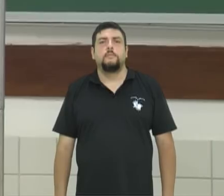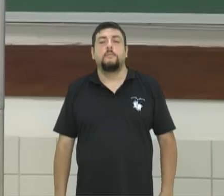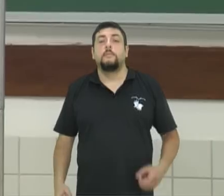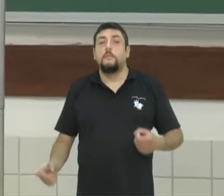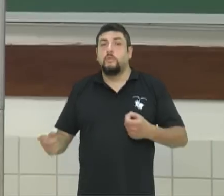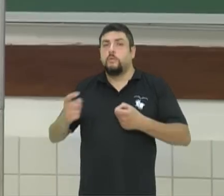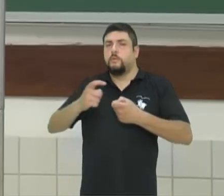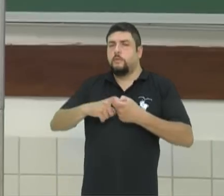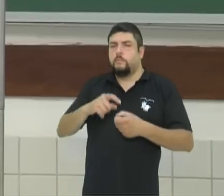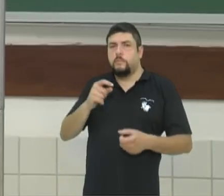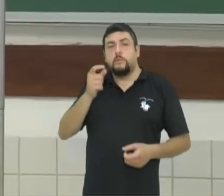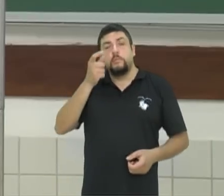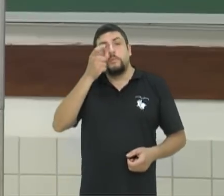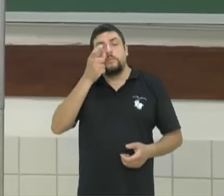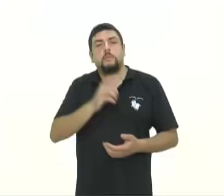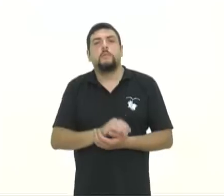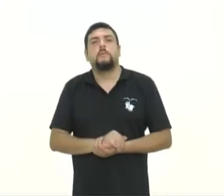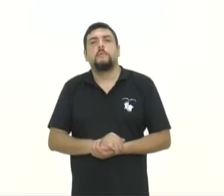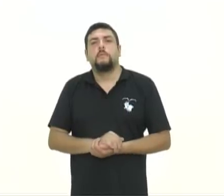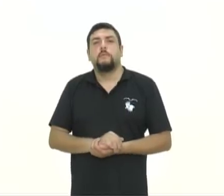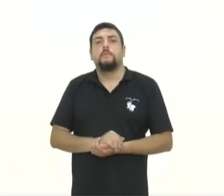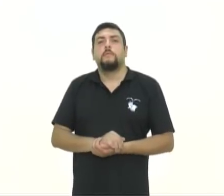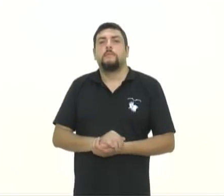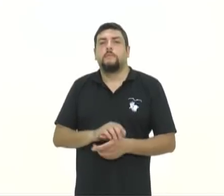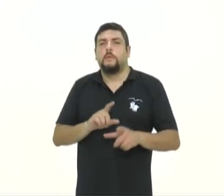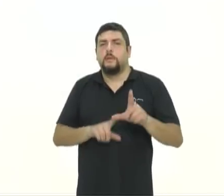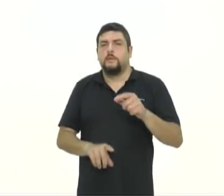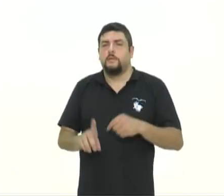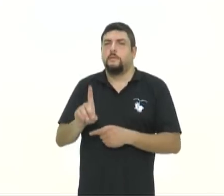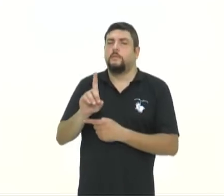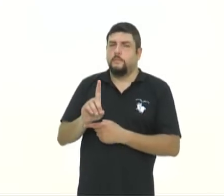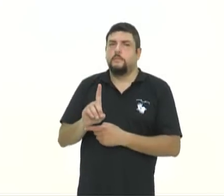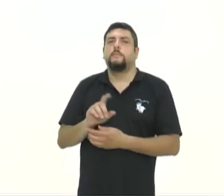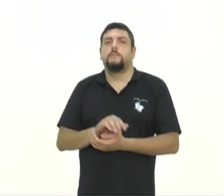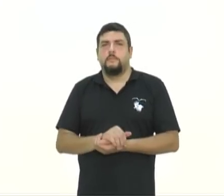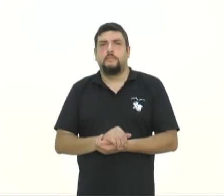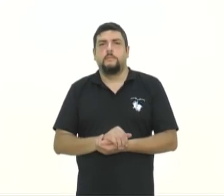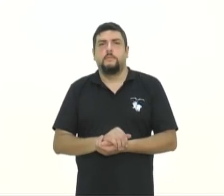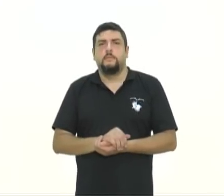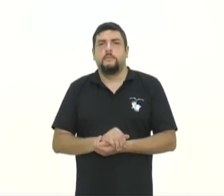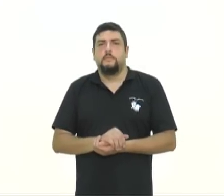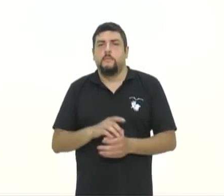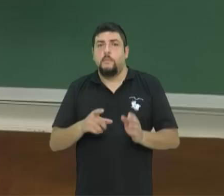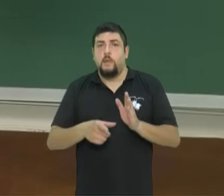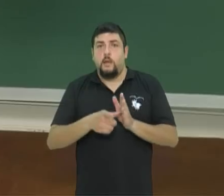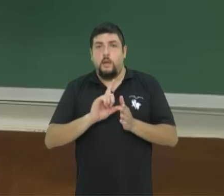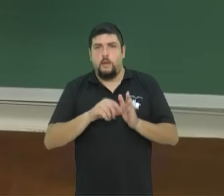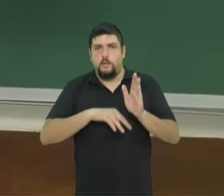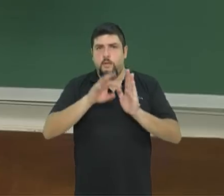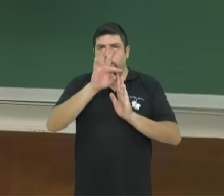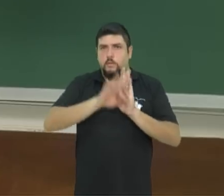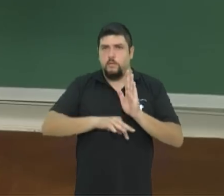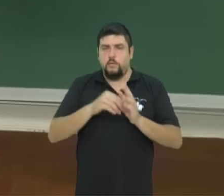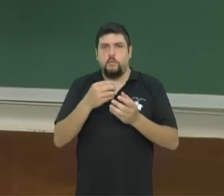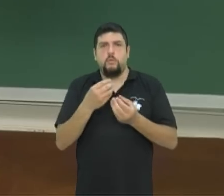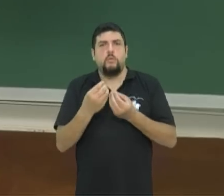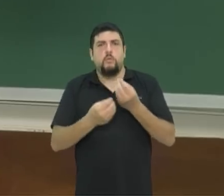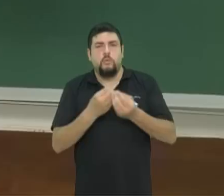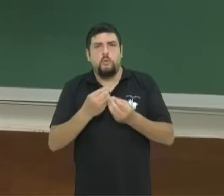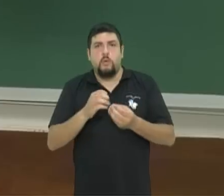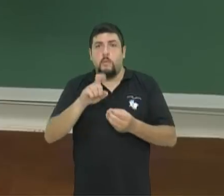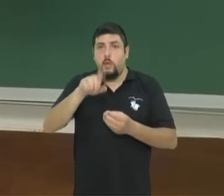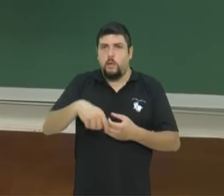Retornando então, galera, observem lá quem assinalou a letra D. Né? Então, como eu disse, a predominância, né, da maioria dos textos é